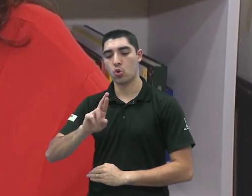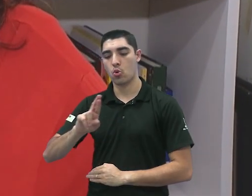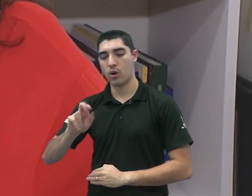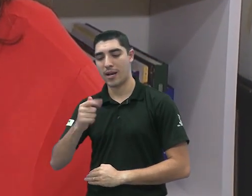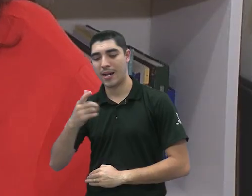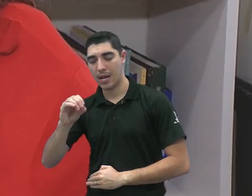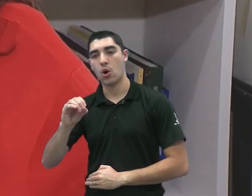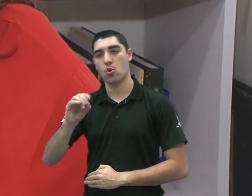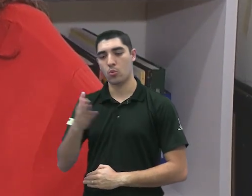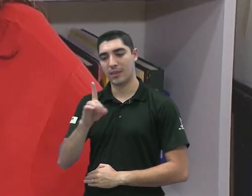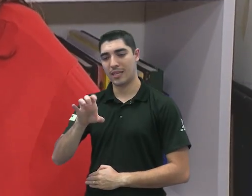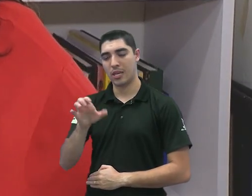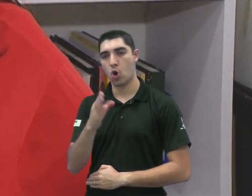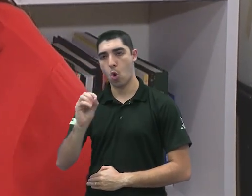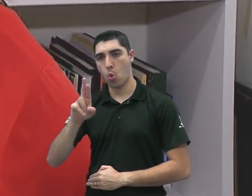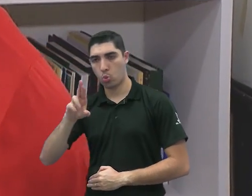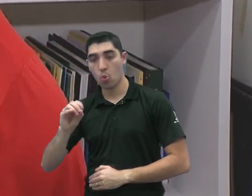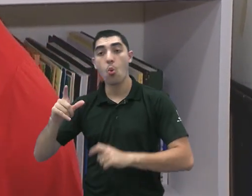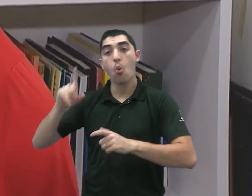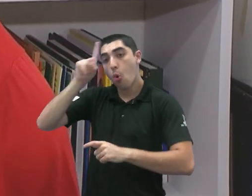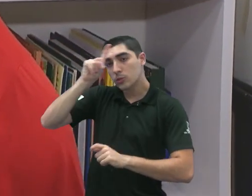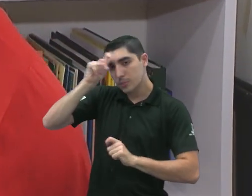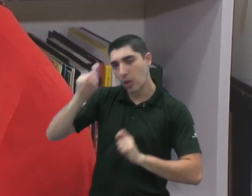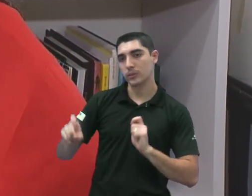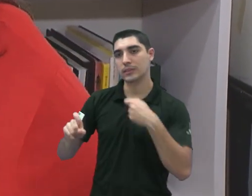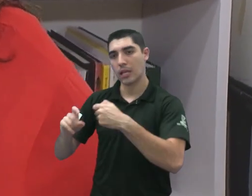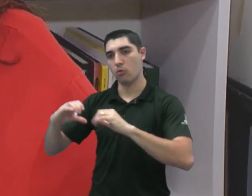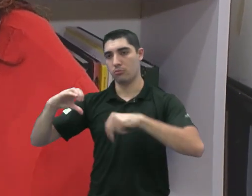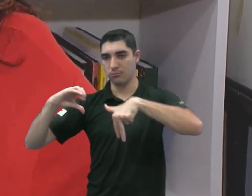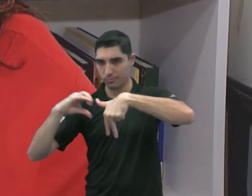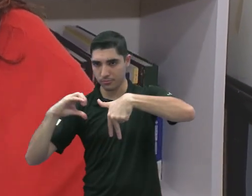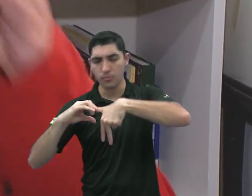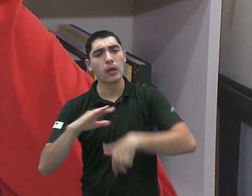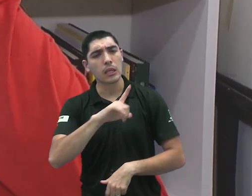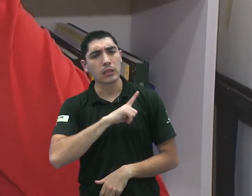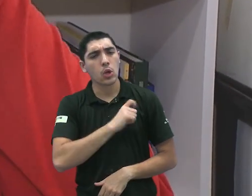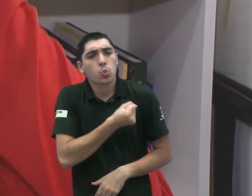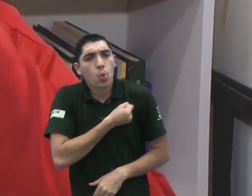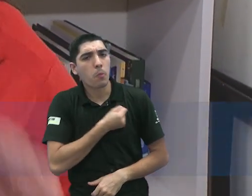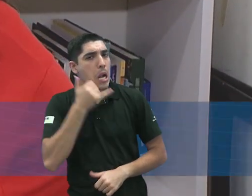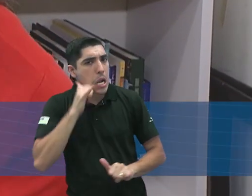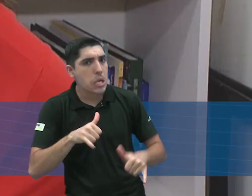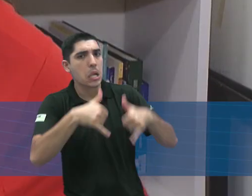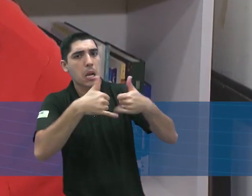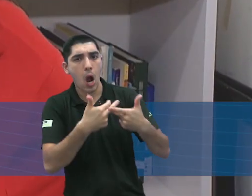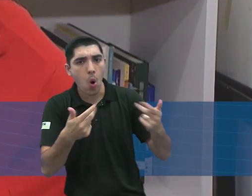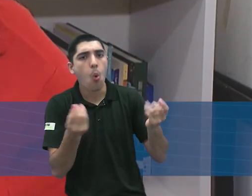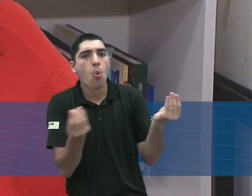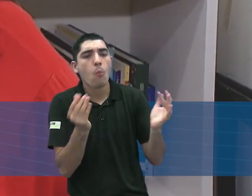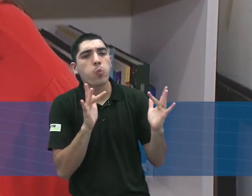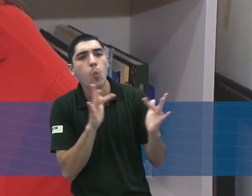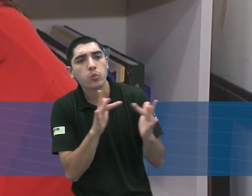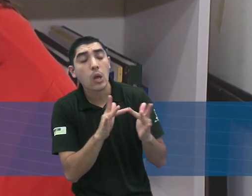Francisca Júlia. E existe algum telefonema, algum contato para quem tem uma emergência, enfim, pode ser feito também isso ou precisa